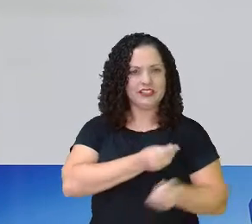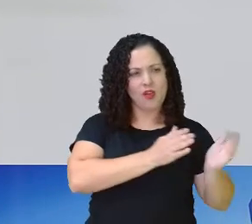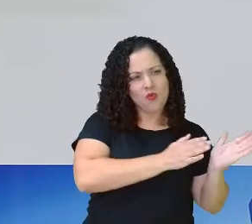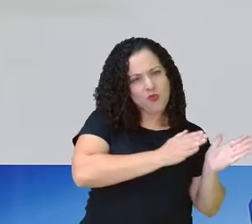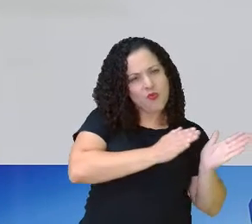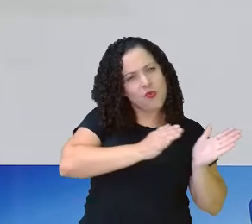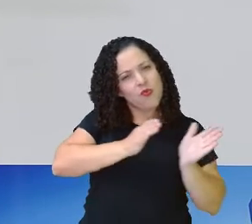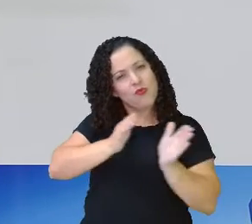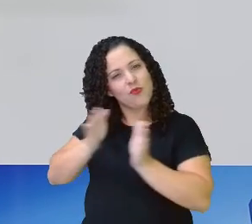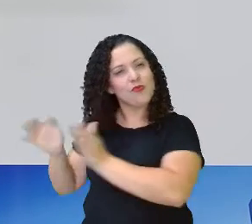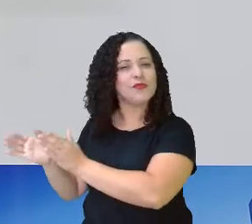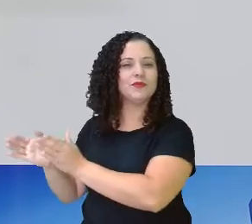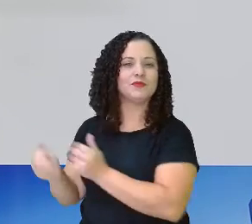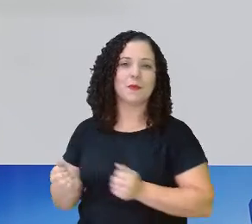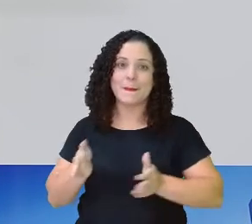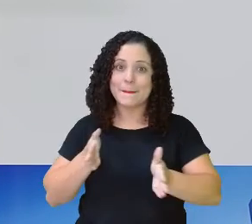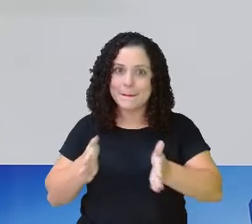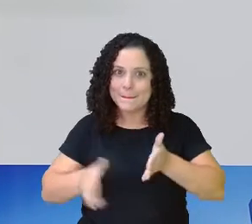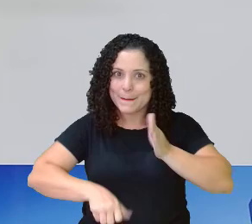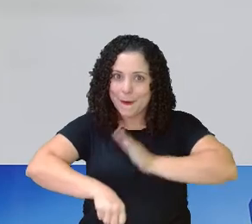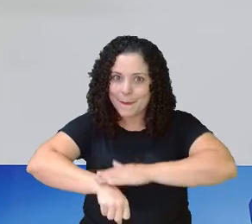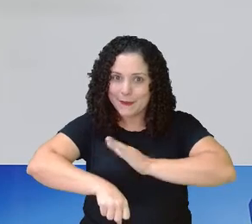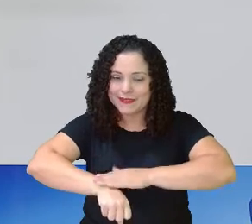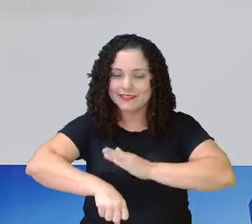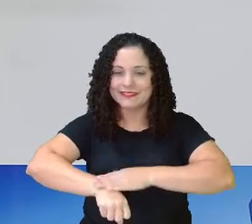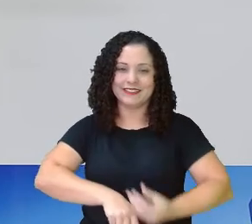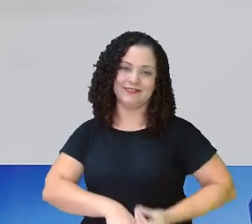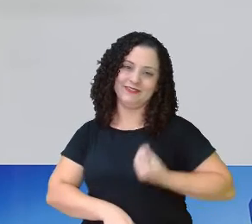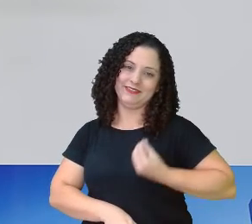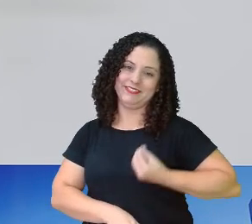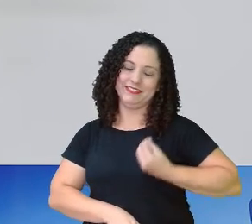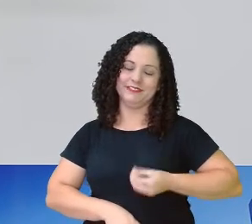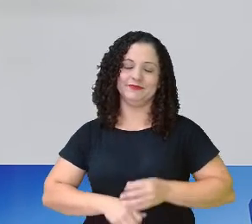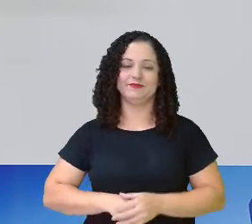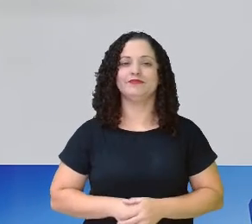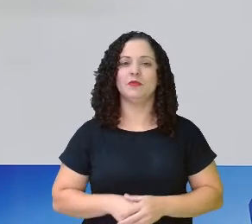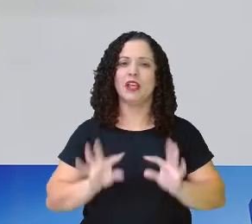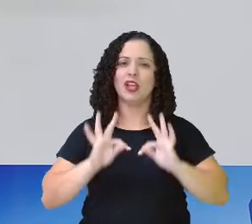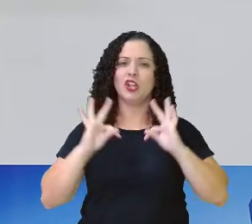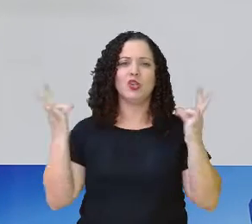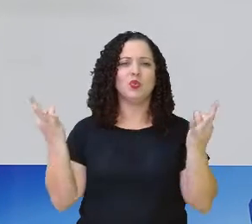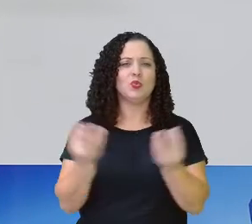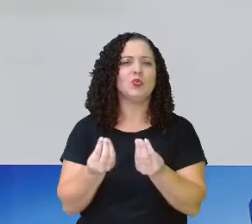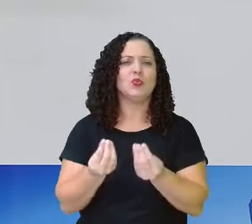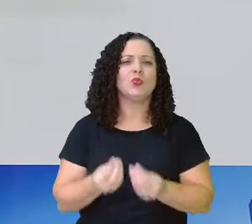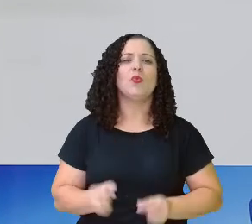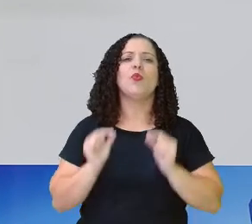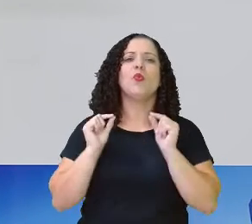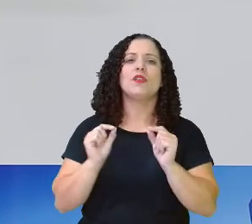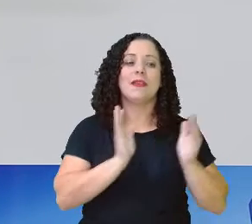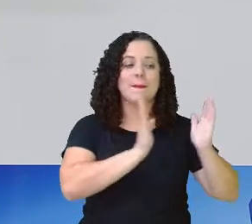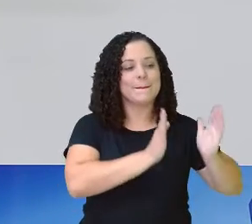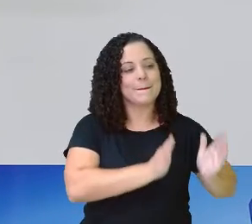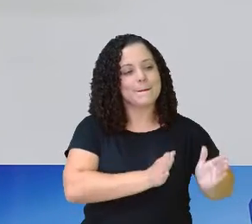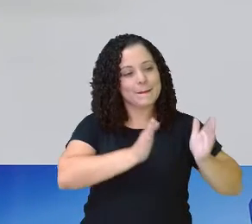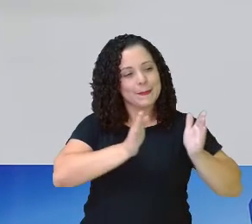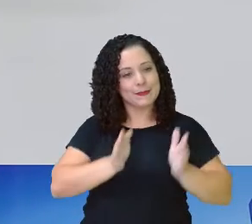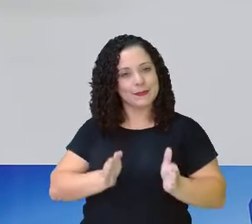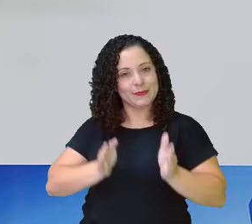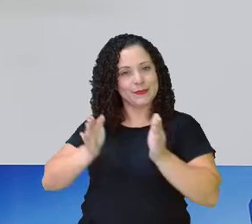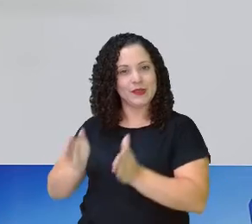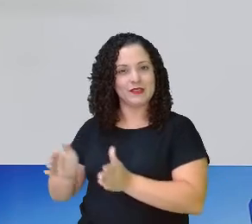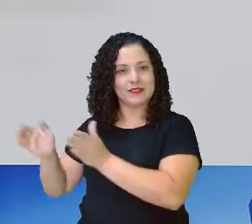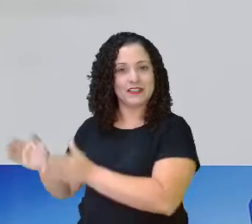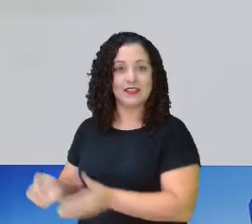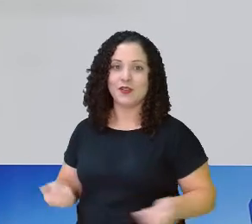fase em que a gente está vivendo, tá? Porque tudo na vida são ciclos, são fases. E hoje a gente vai ver